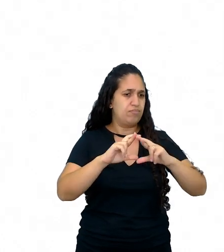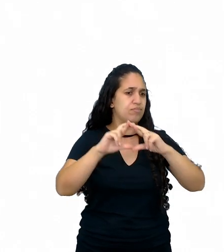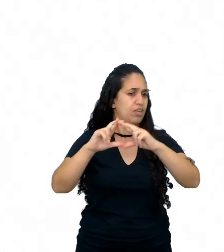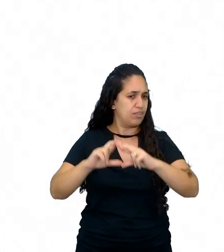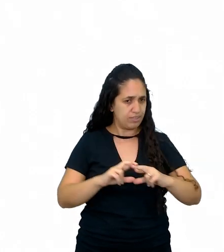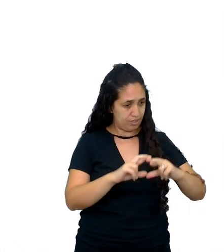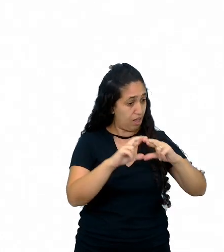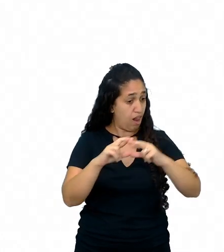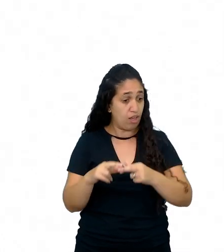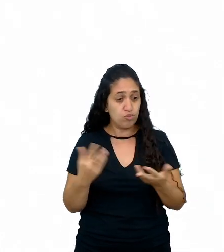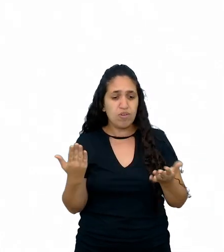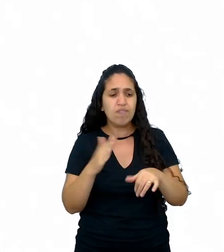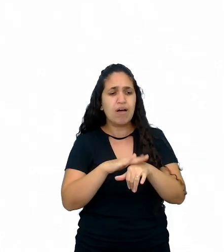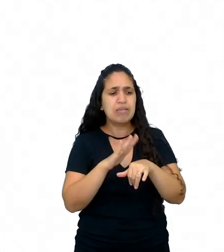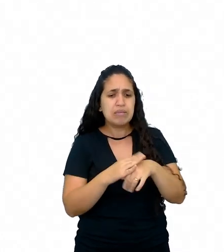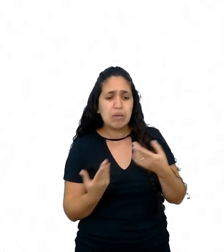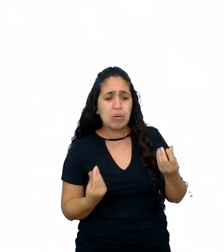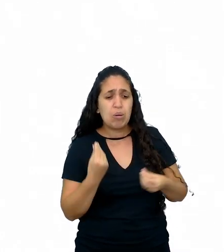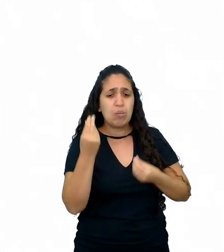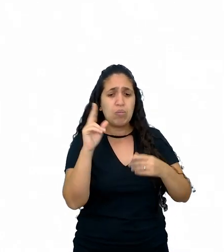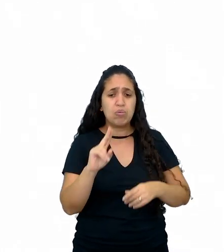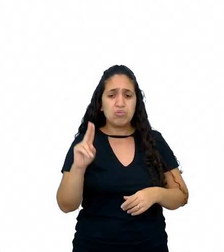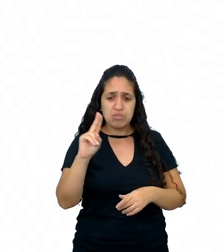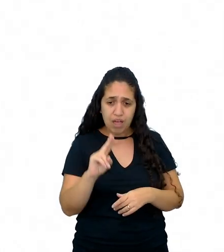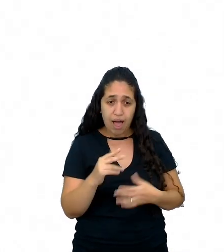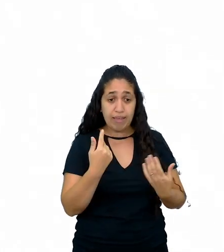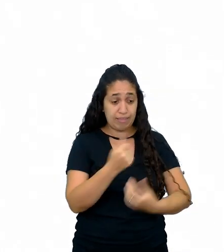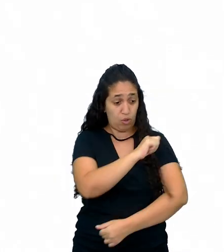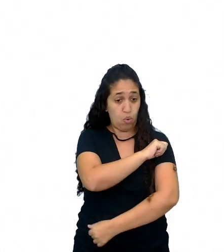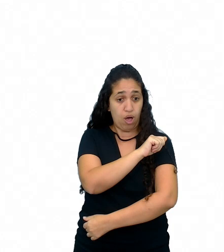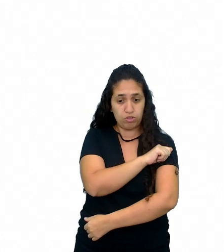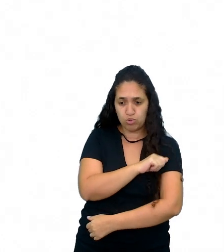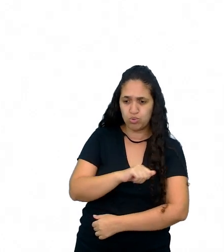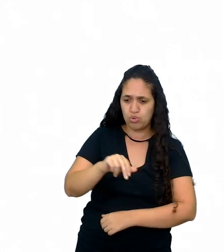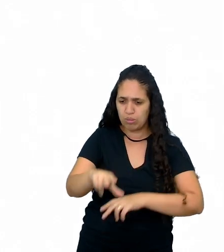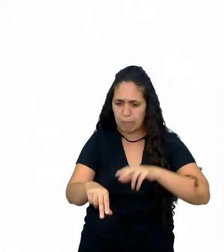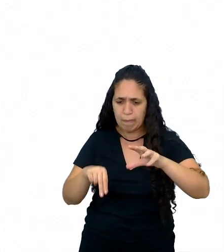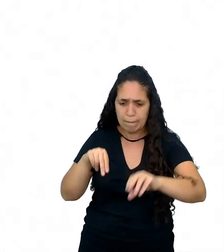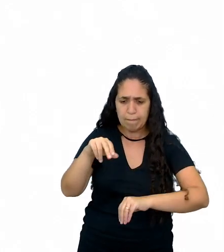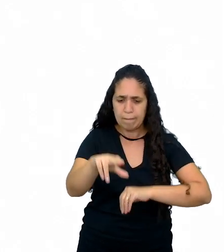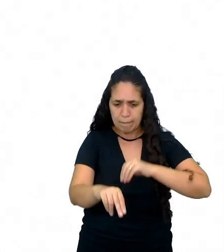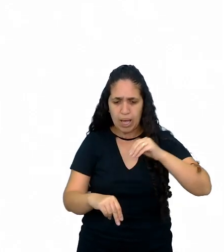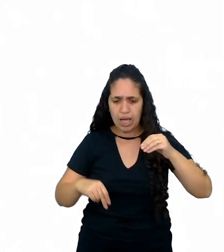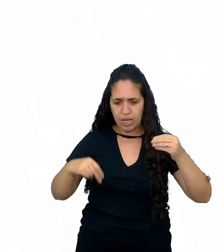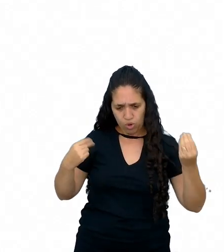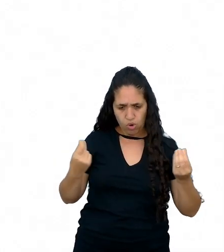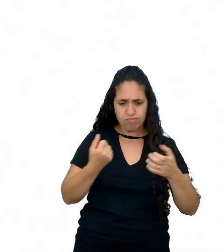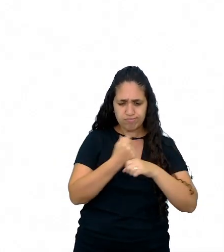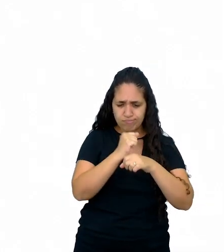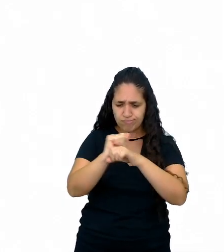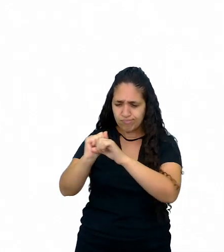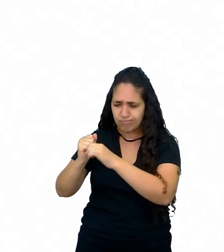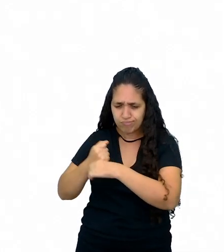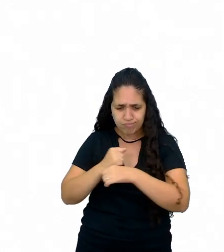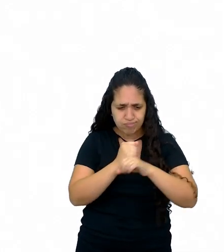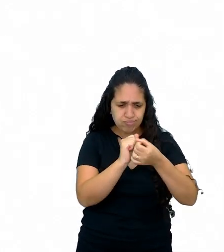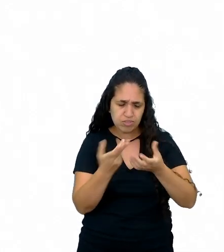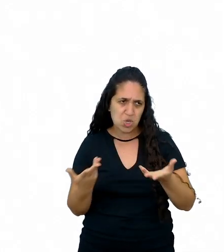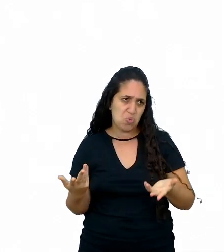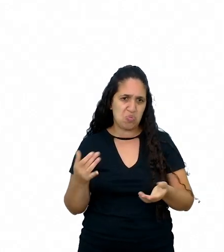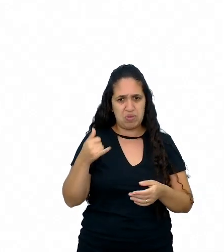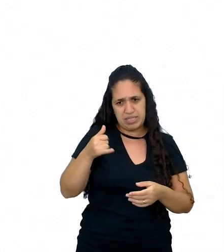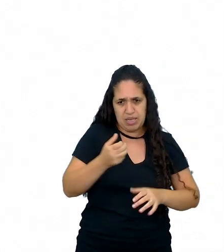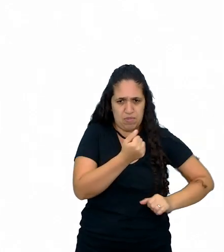o que eu poderia fazer, e os alunos construíam várias coisas com aquilo, né, que poderia ajudar, como uma vassoura,